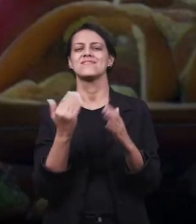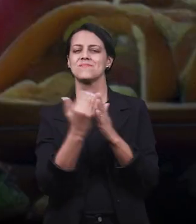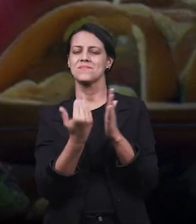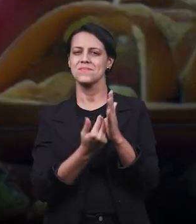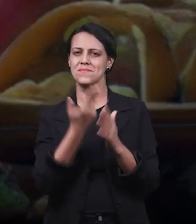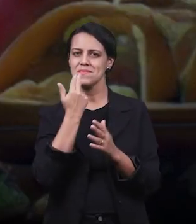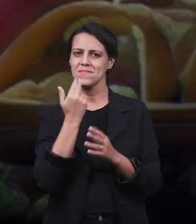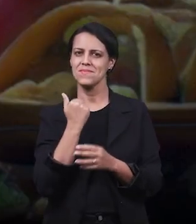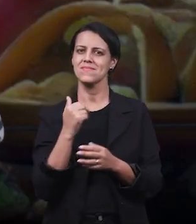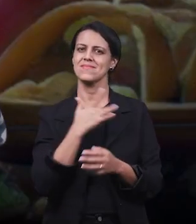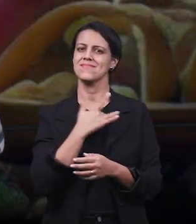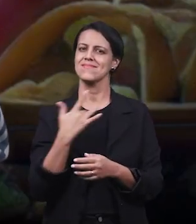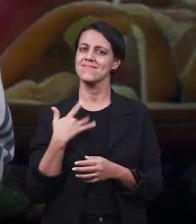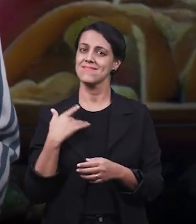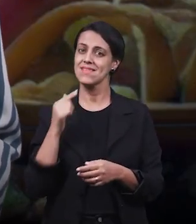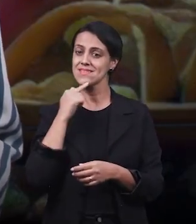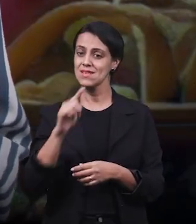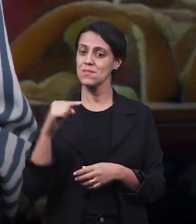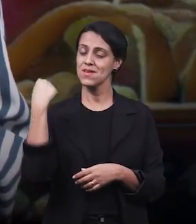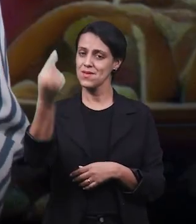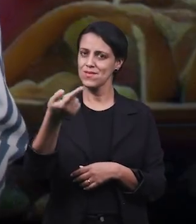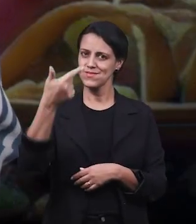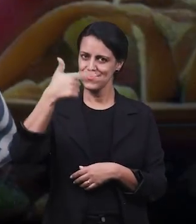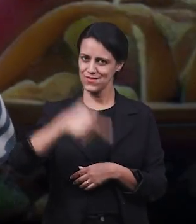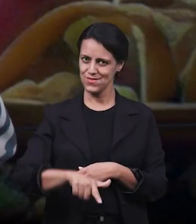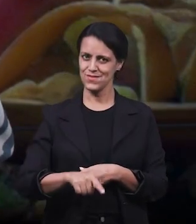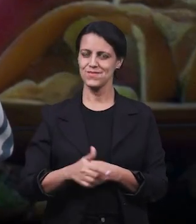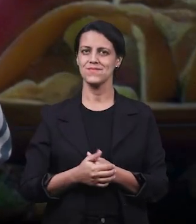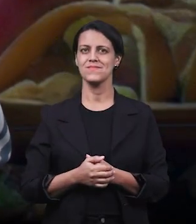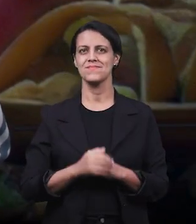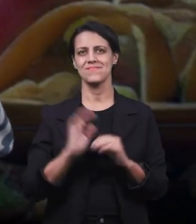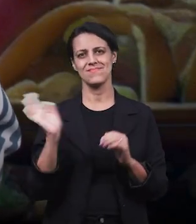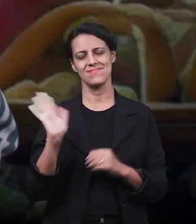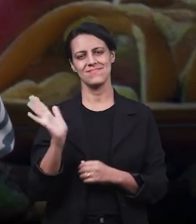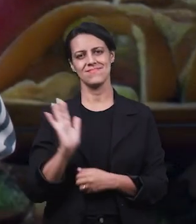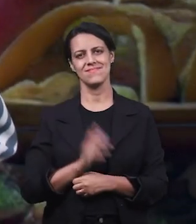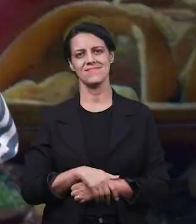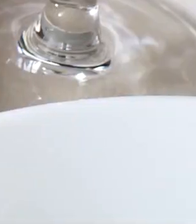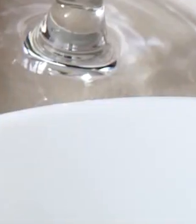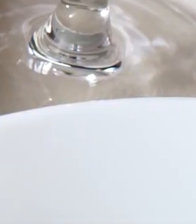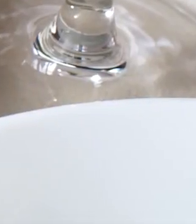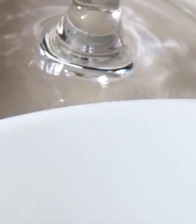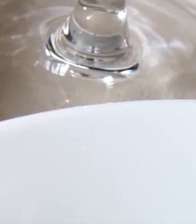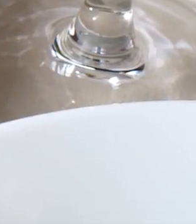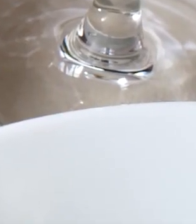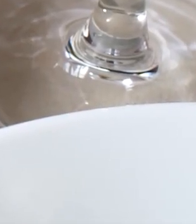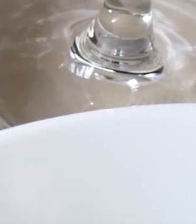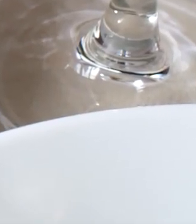Nutrição e Saúde. Te aguardo na semana que vem para mais um tema relevante. Até mais!